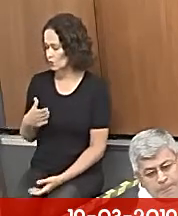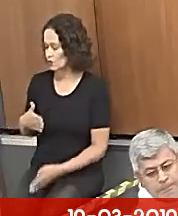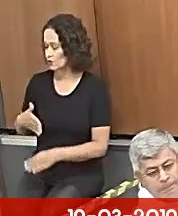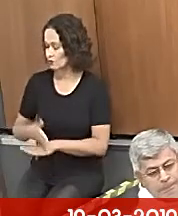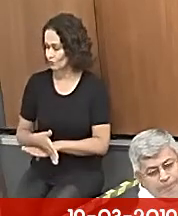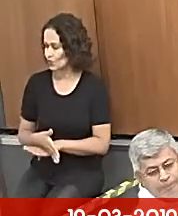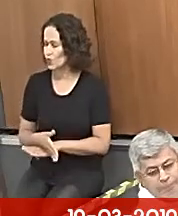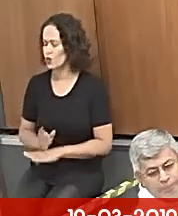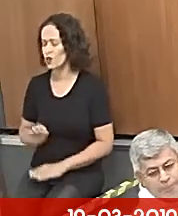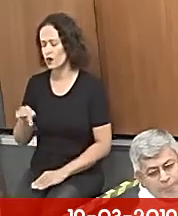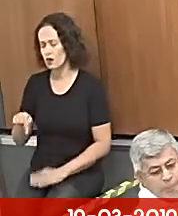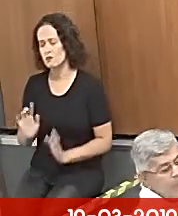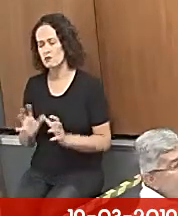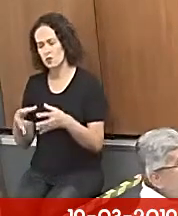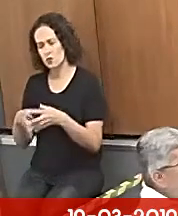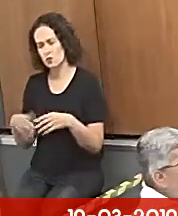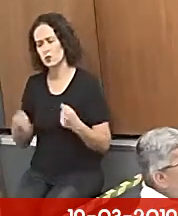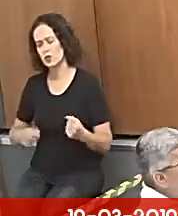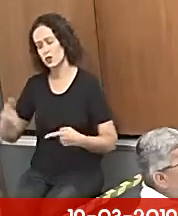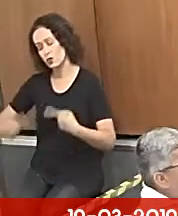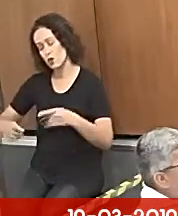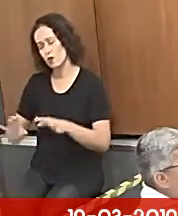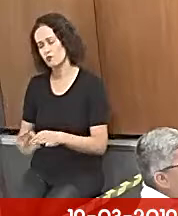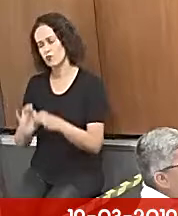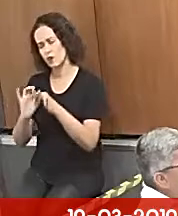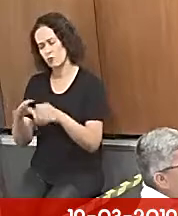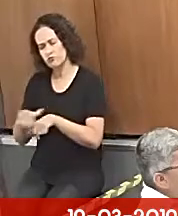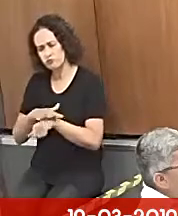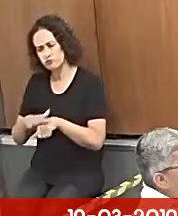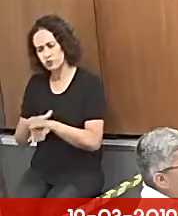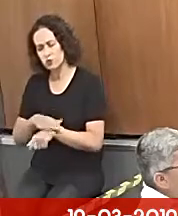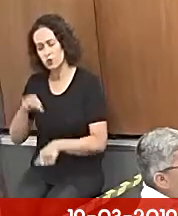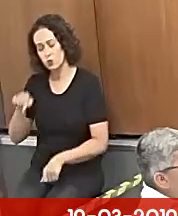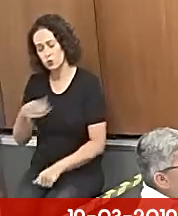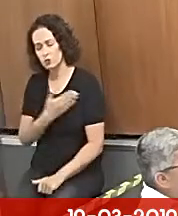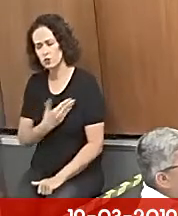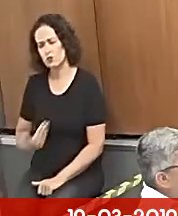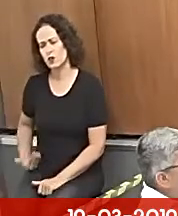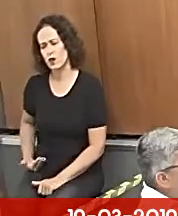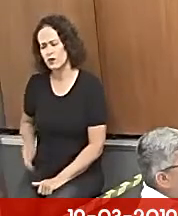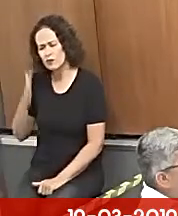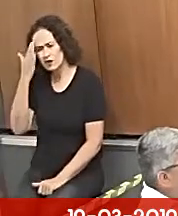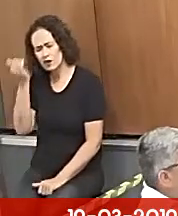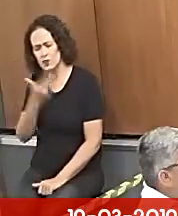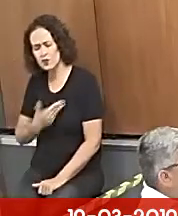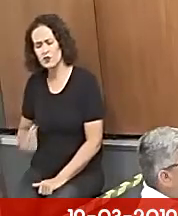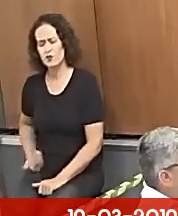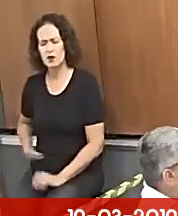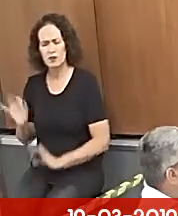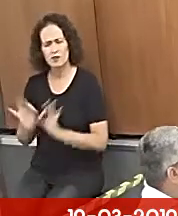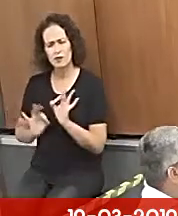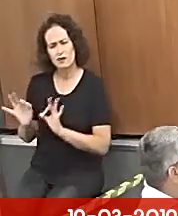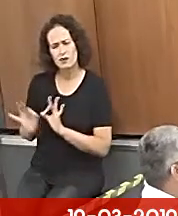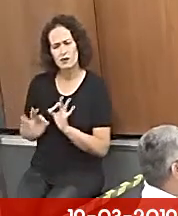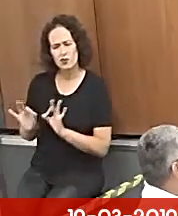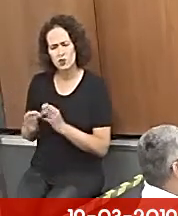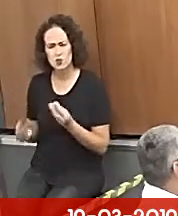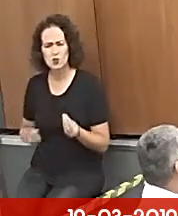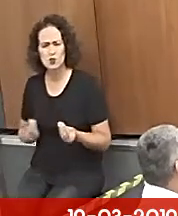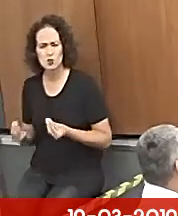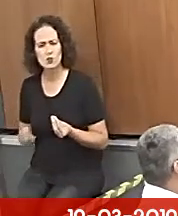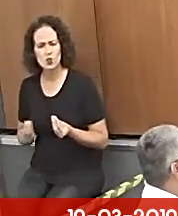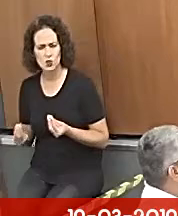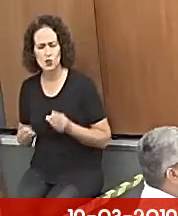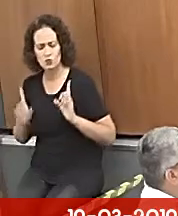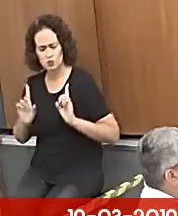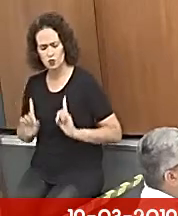essa comissão precisa dialogar com esse governo né saber como que ele tem planejado essas ofertas para a pessoa